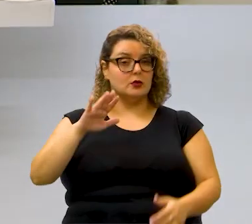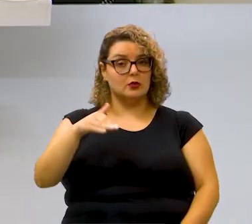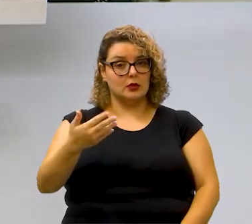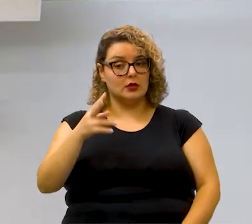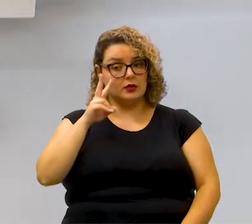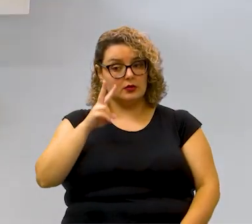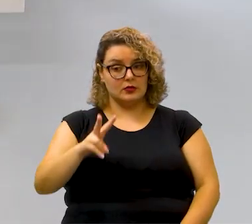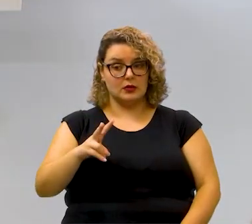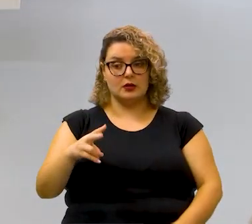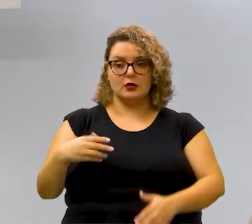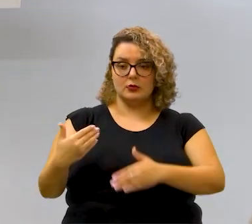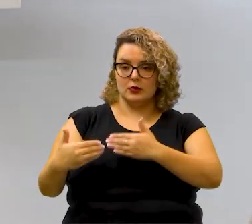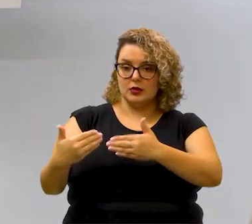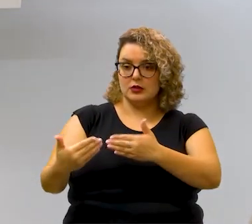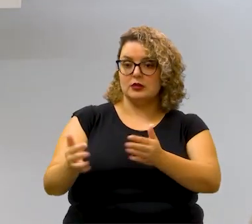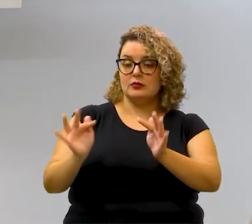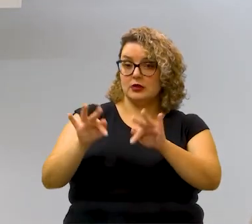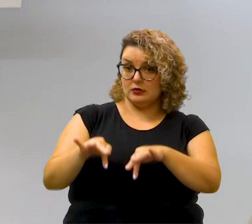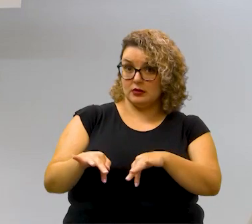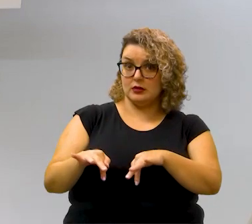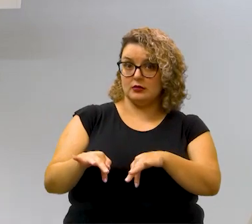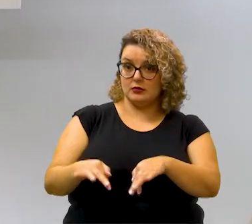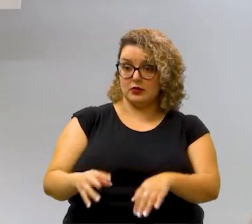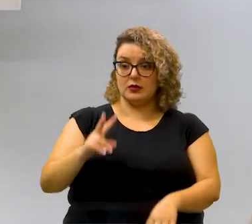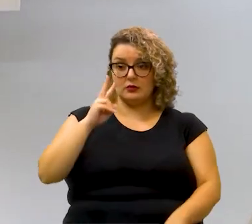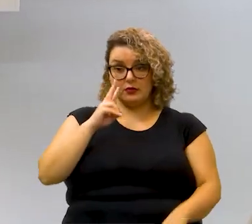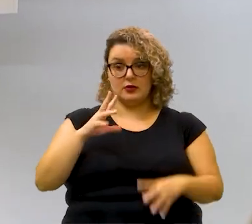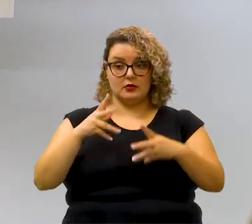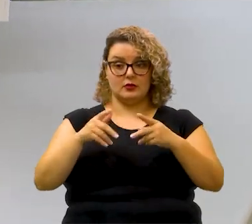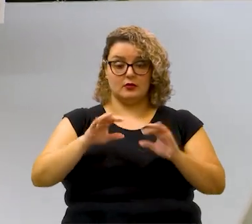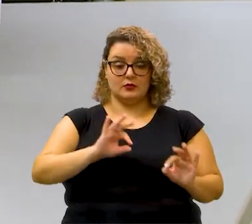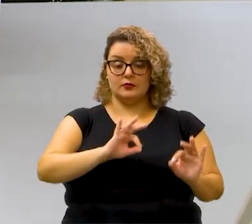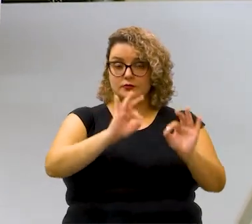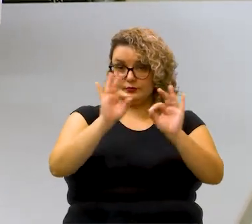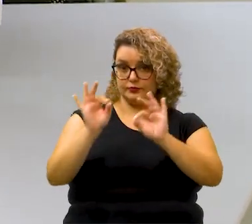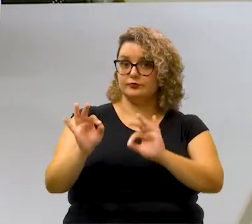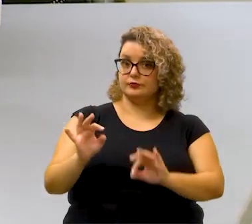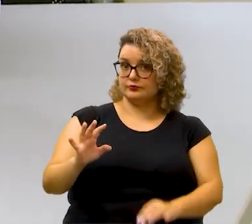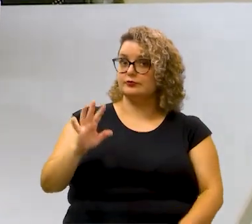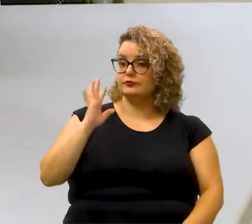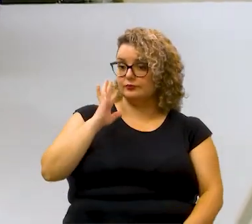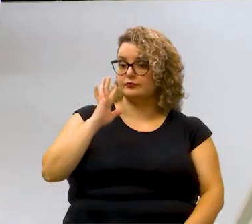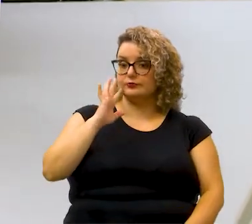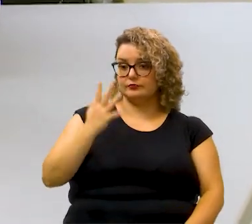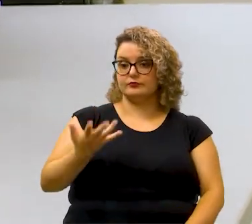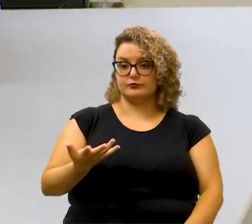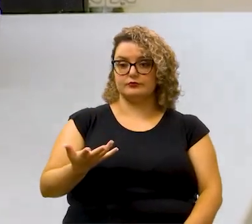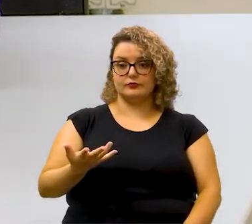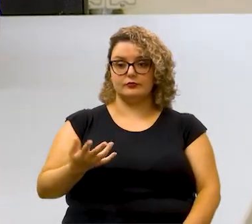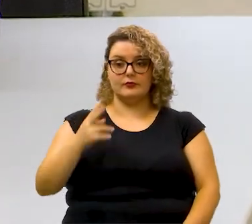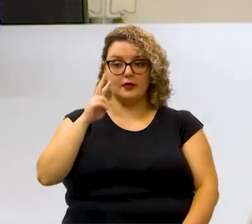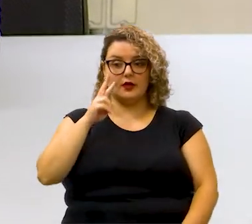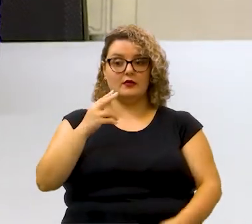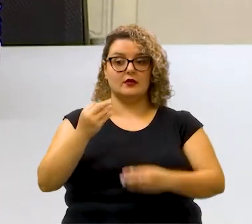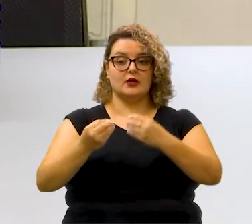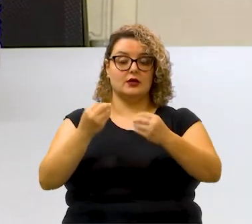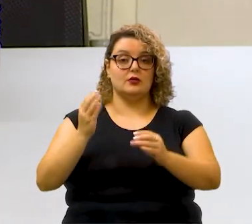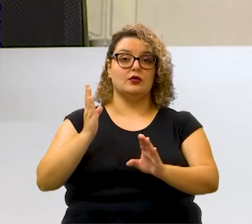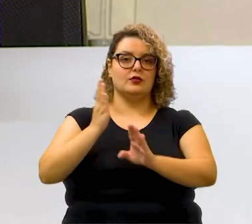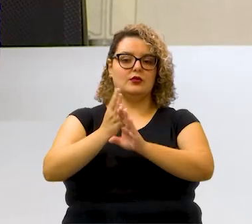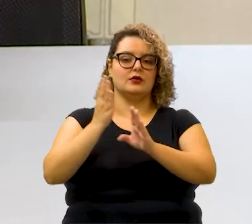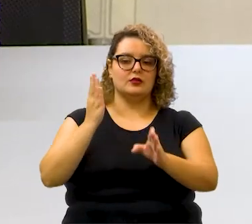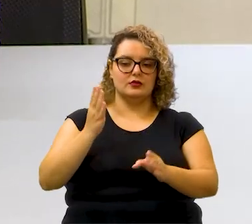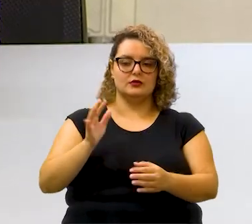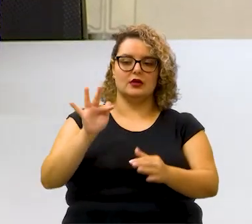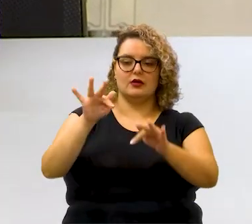quando você vê o processo final e você vê todo o acompanhamento como foi, é muito bacana ver como eles